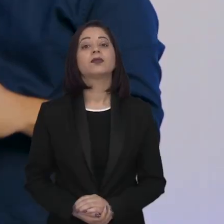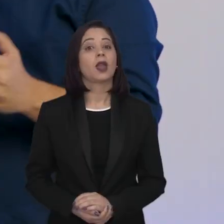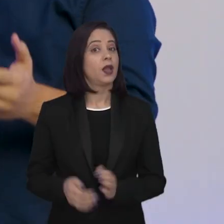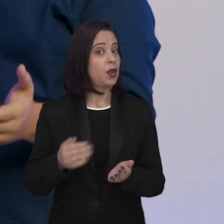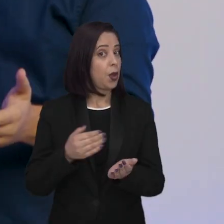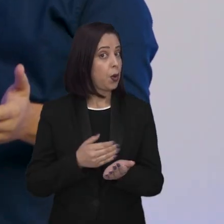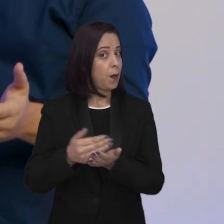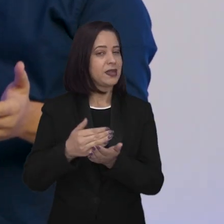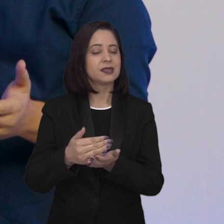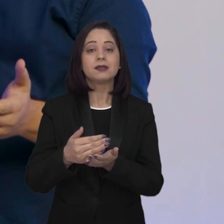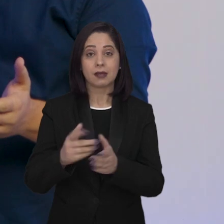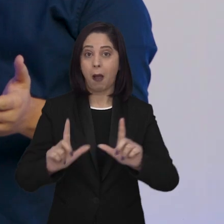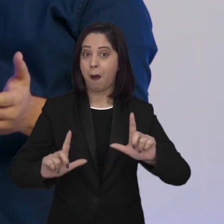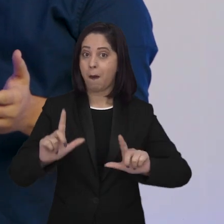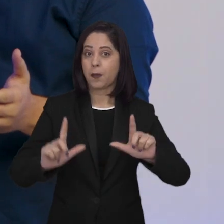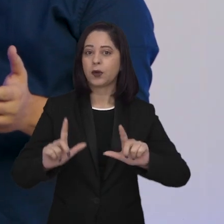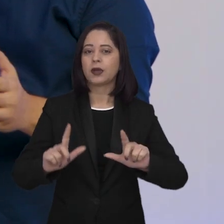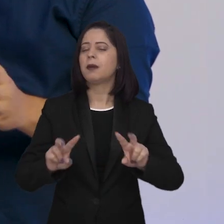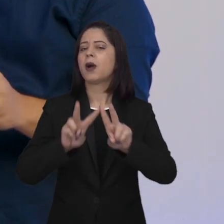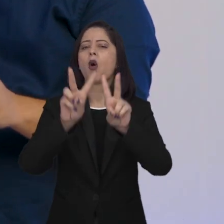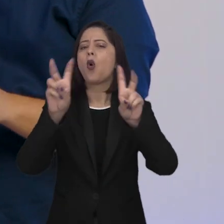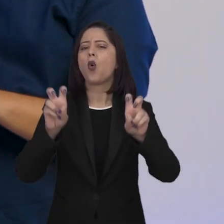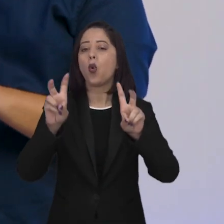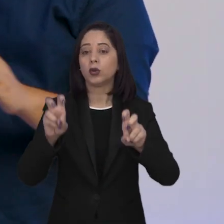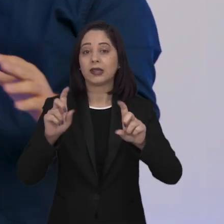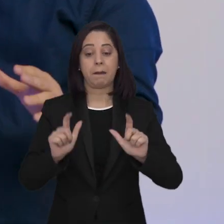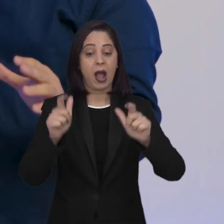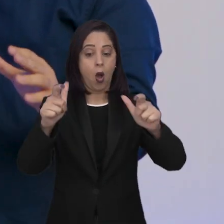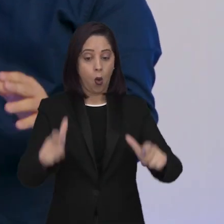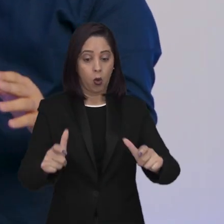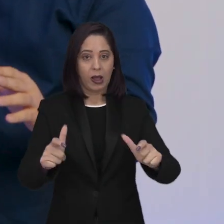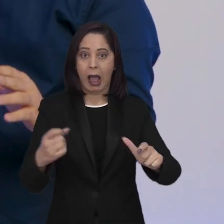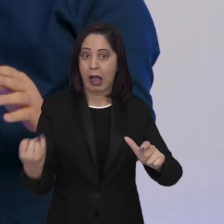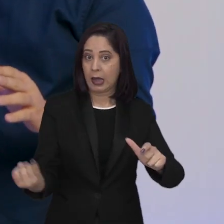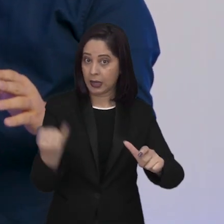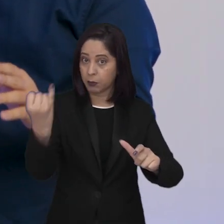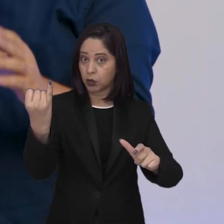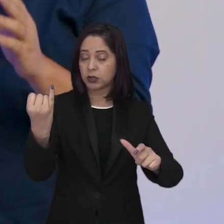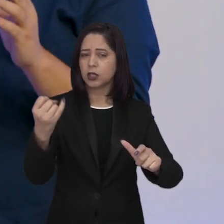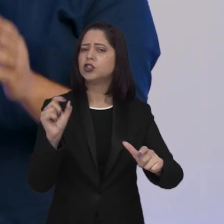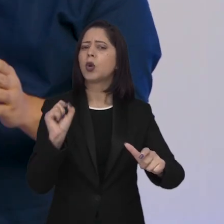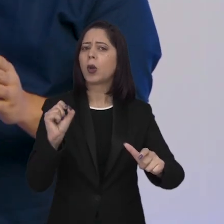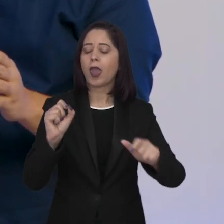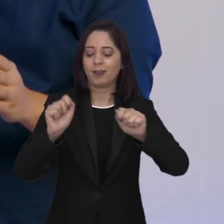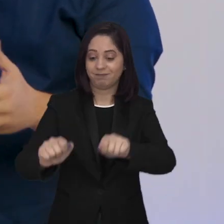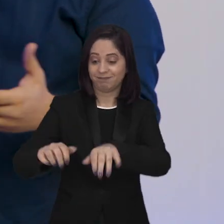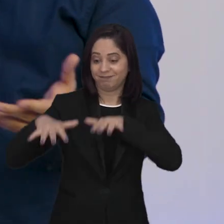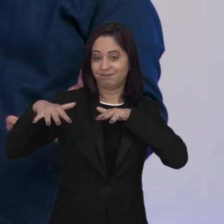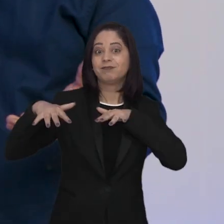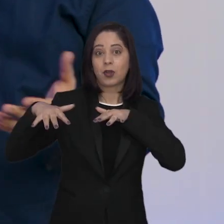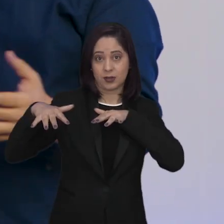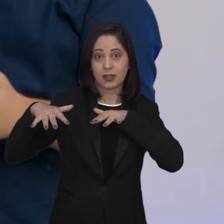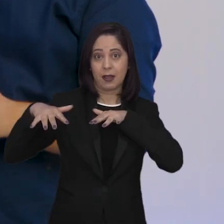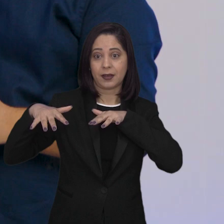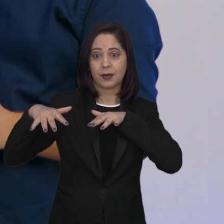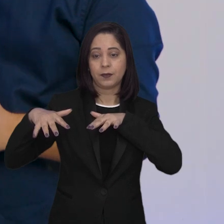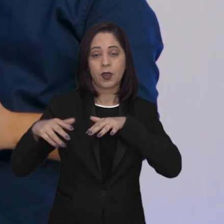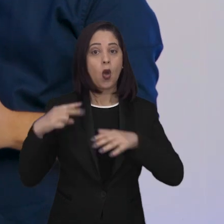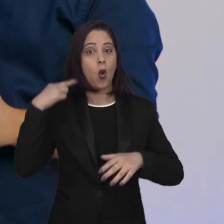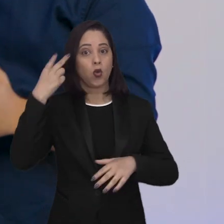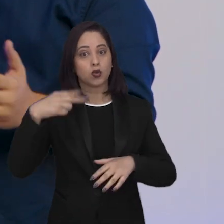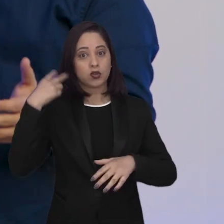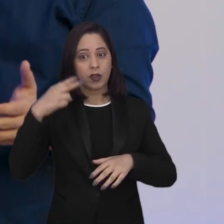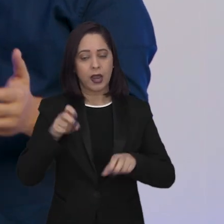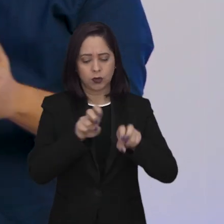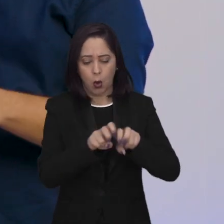E para começar o nosso programa, a gente fala de um dos lugares mais importantes da Câmara, o plenário. No local, os vereadores se